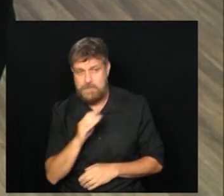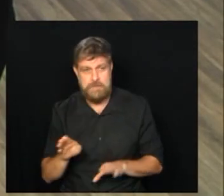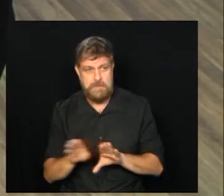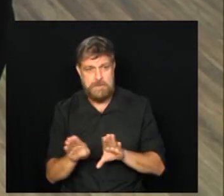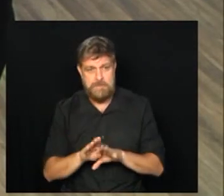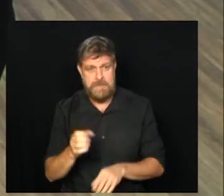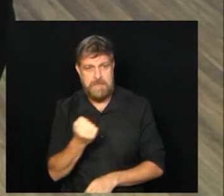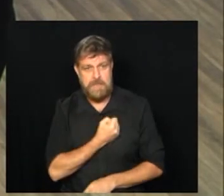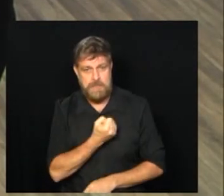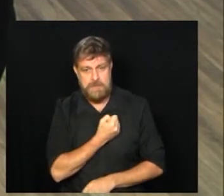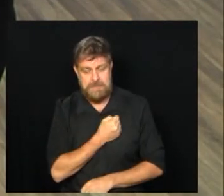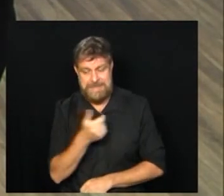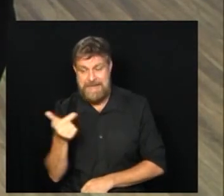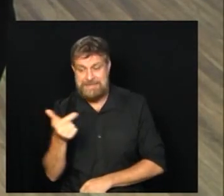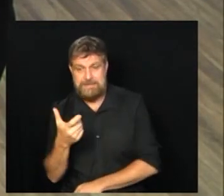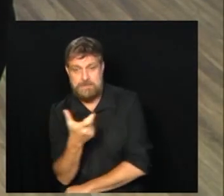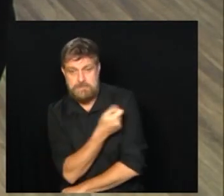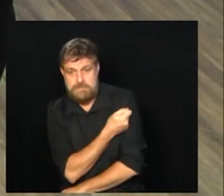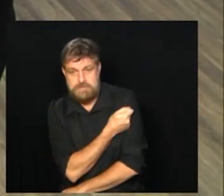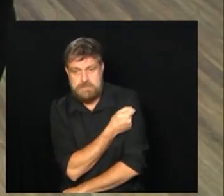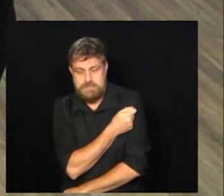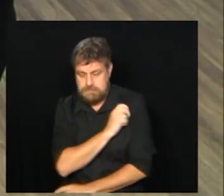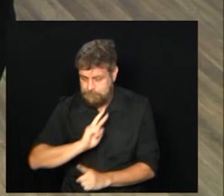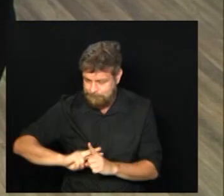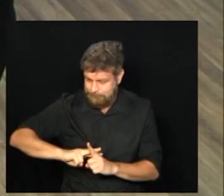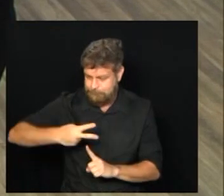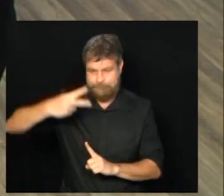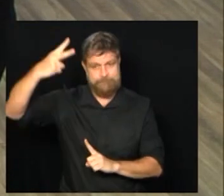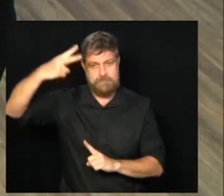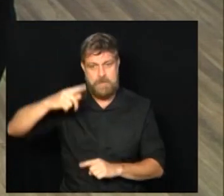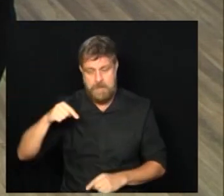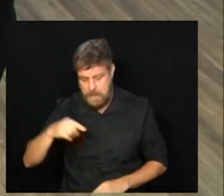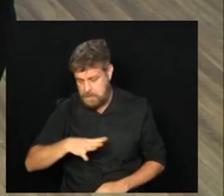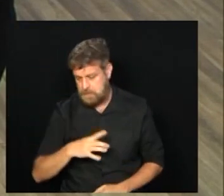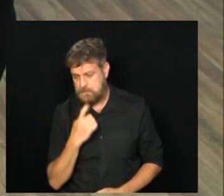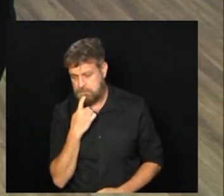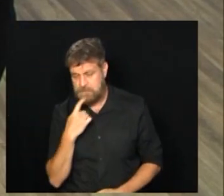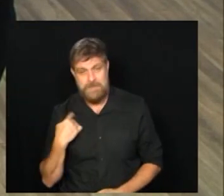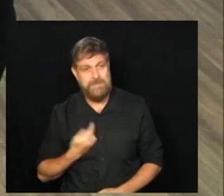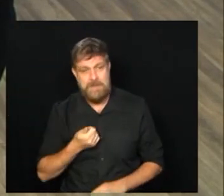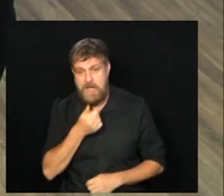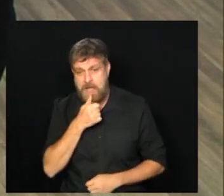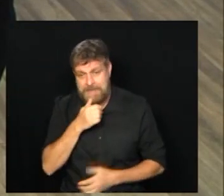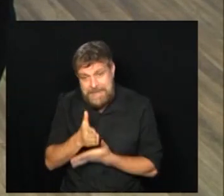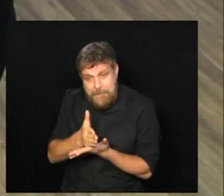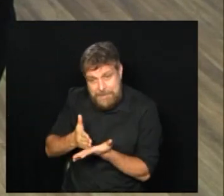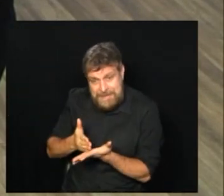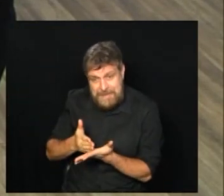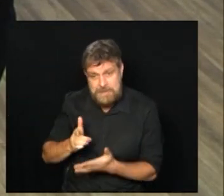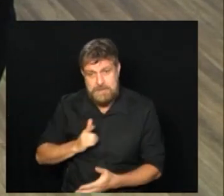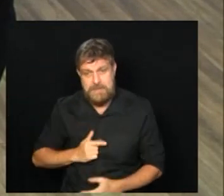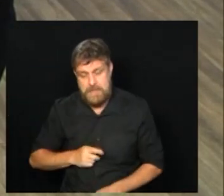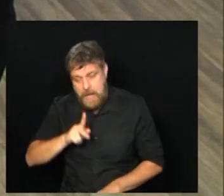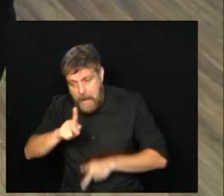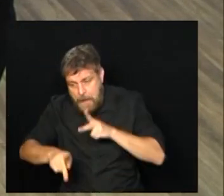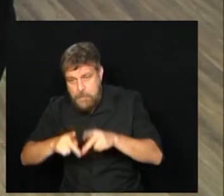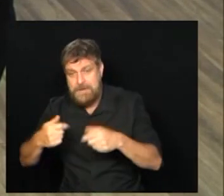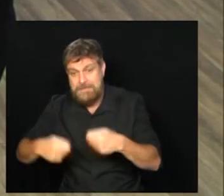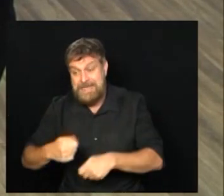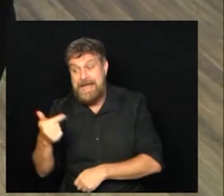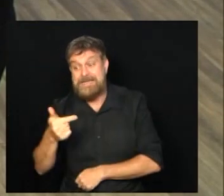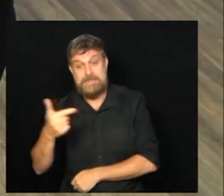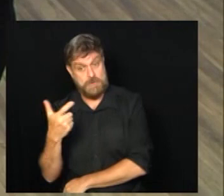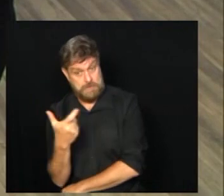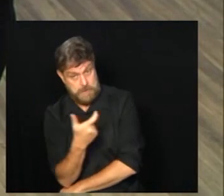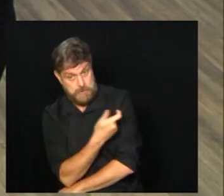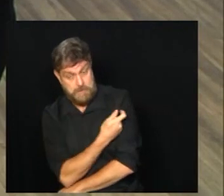este número de segunda dose crescer bastante no nosso município. A gente não está ainda na metade em relação à população da cidade